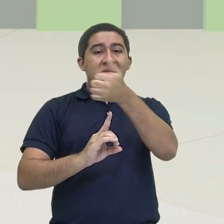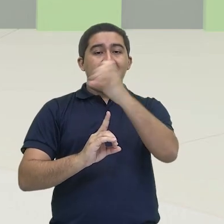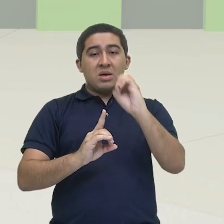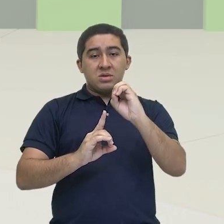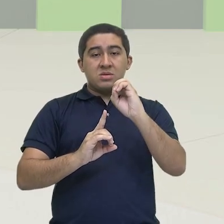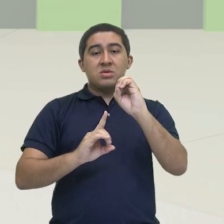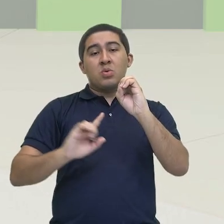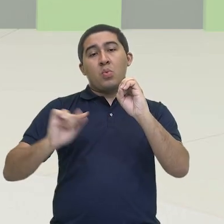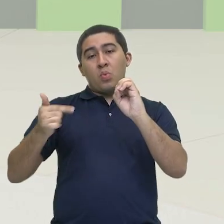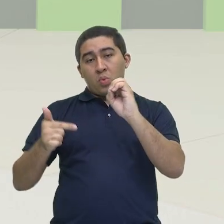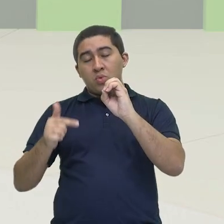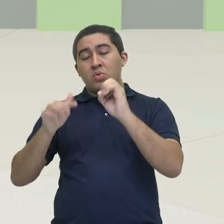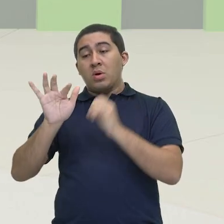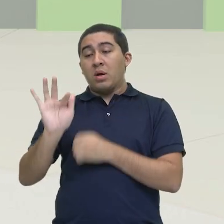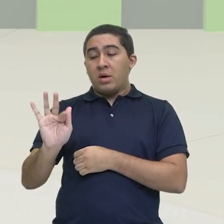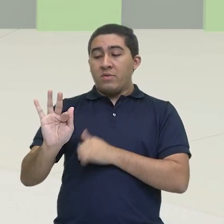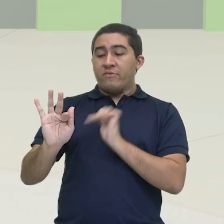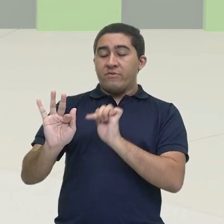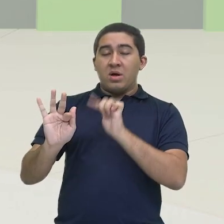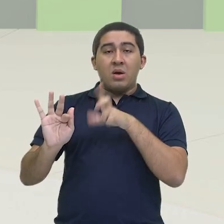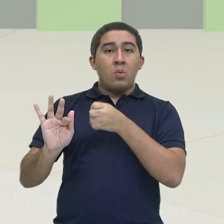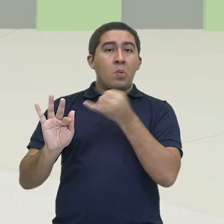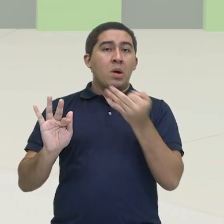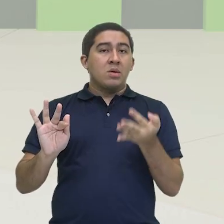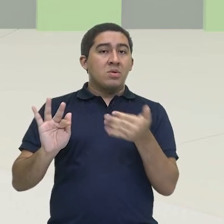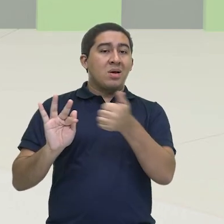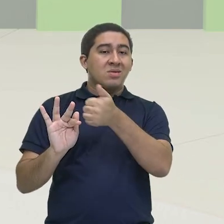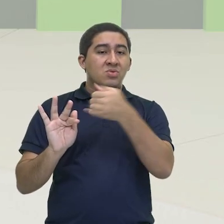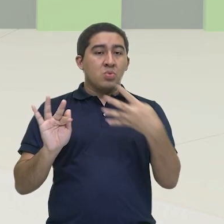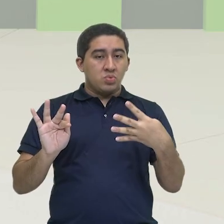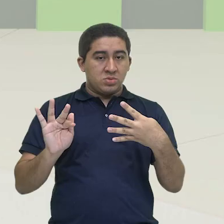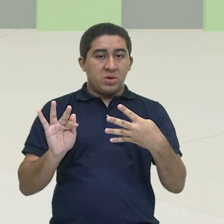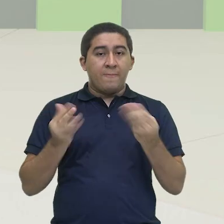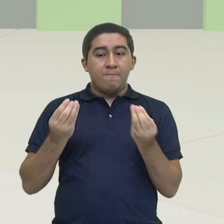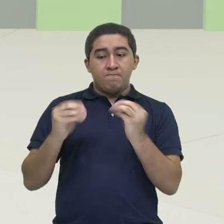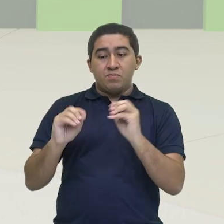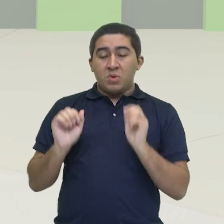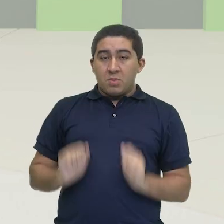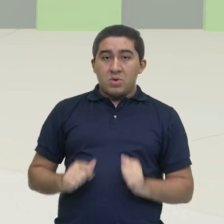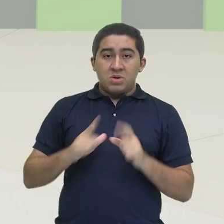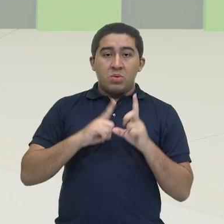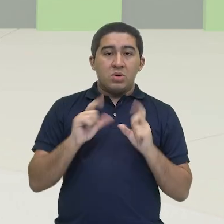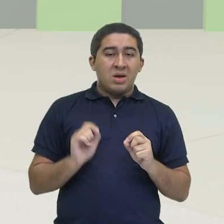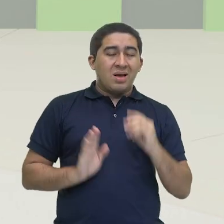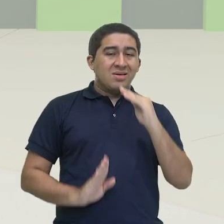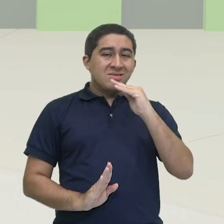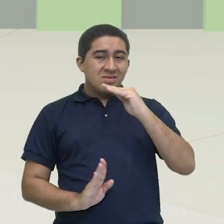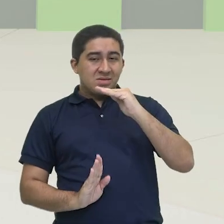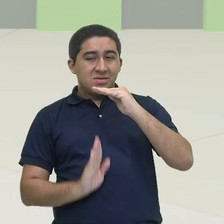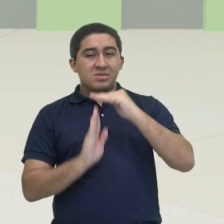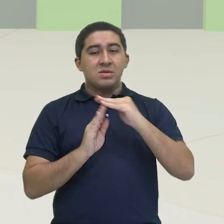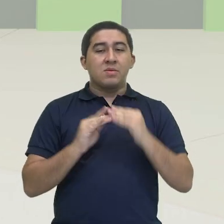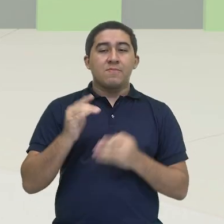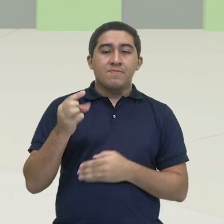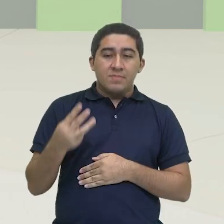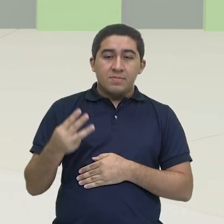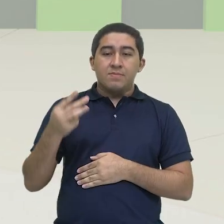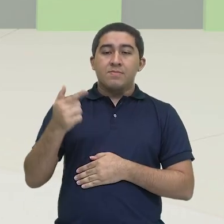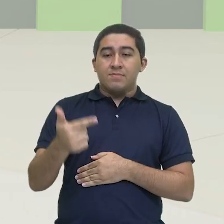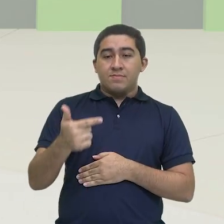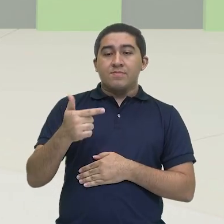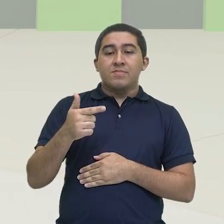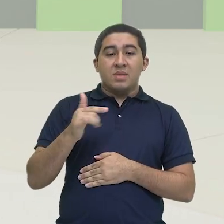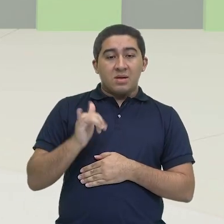10 elétrons. E, por último, o quartinho F, que cabem 14 elétrons, comportando aí, no máximo,